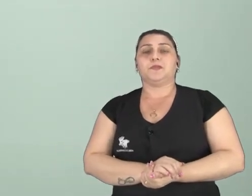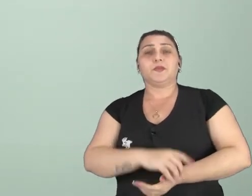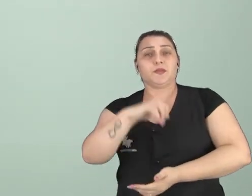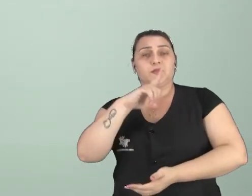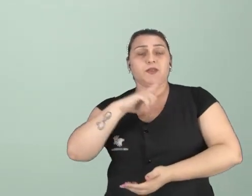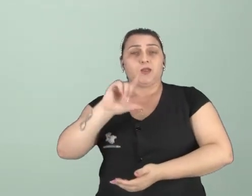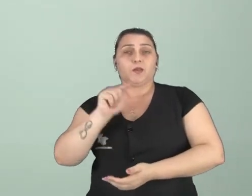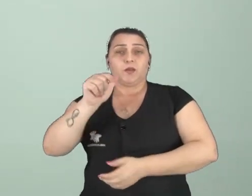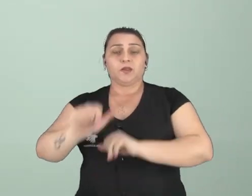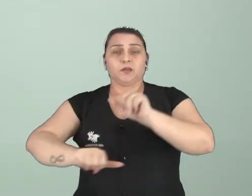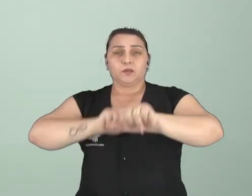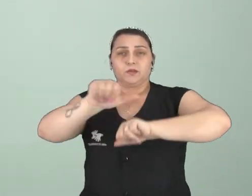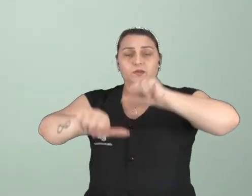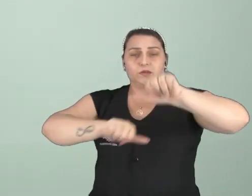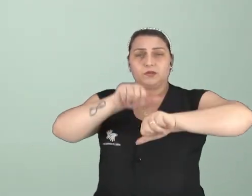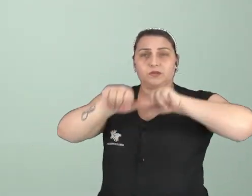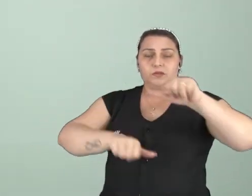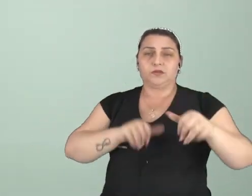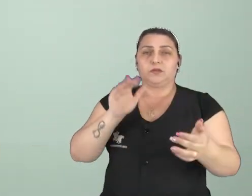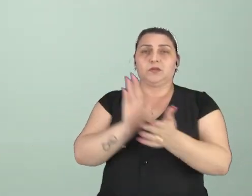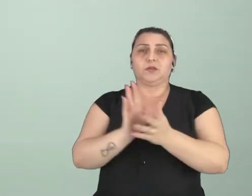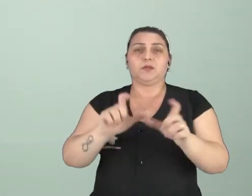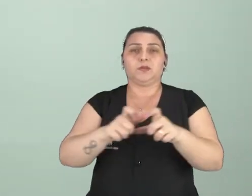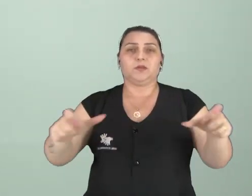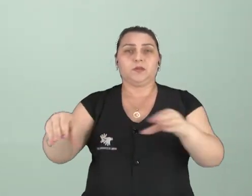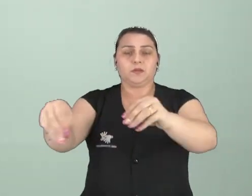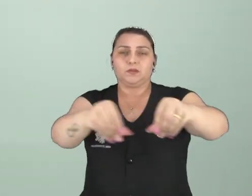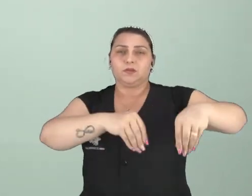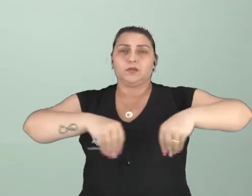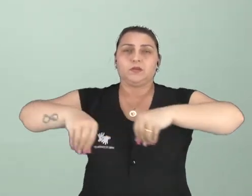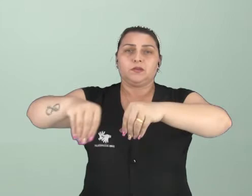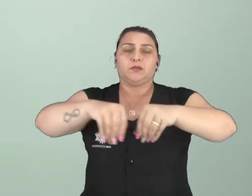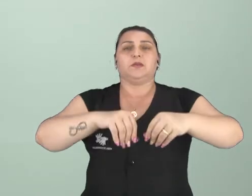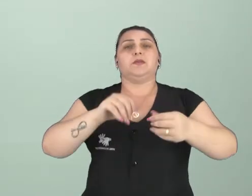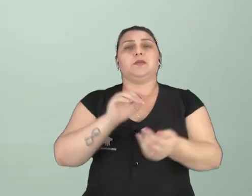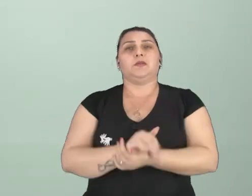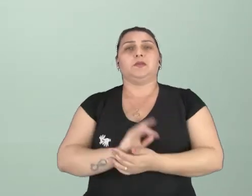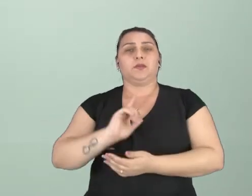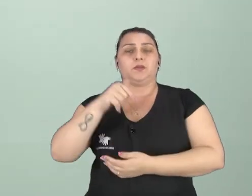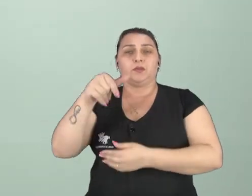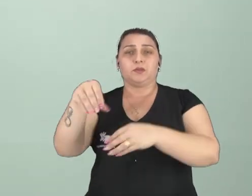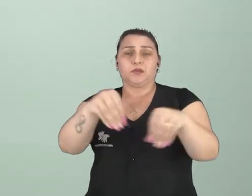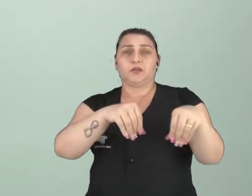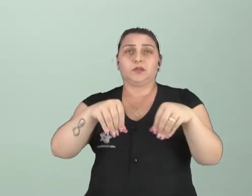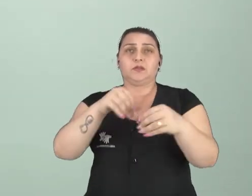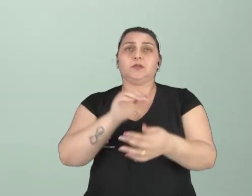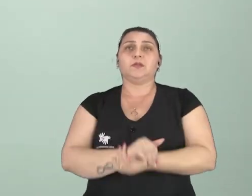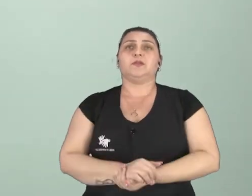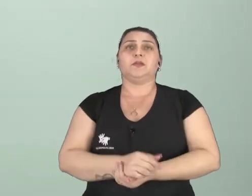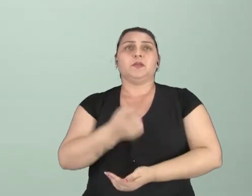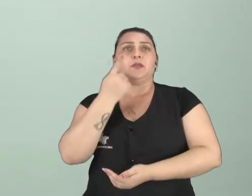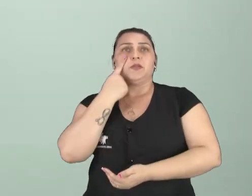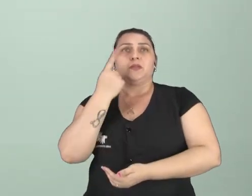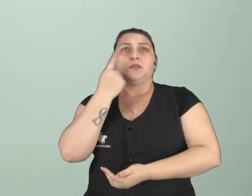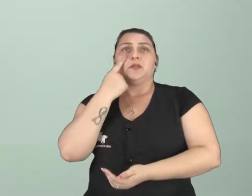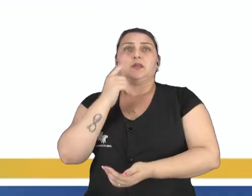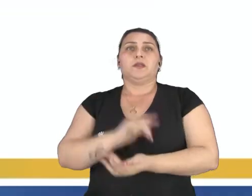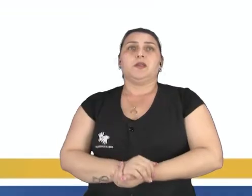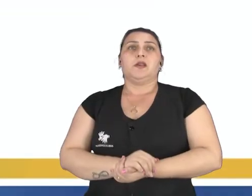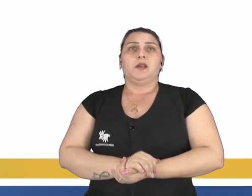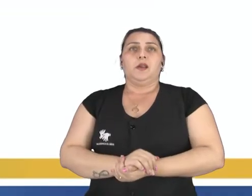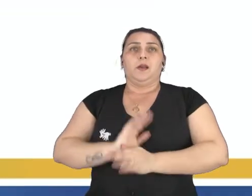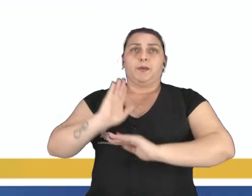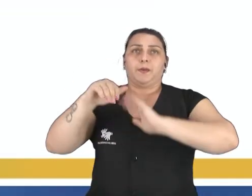Tiveram outras mudanças, inclusive expansão territorial para além de todos esses territórios. Observe.